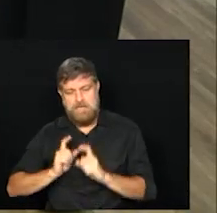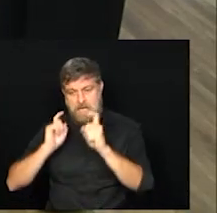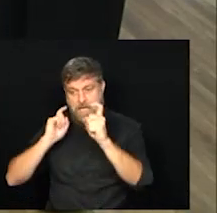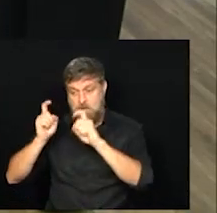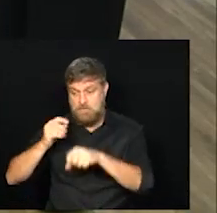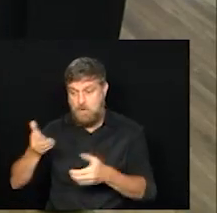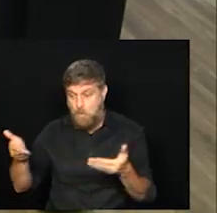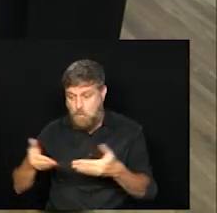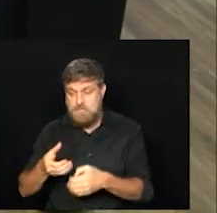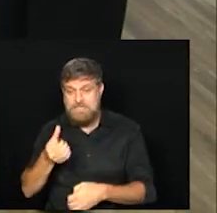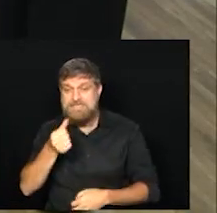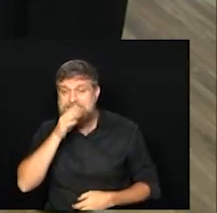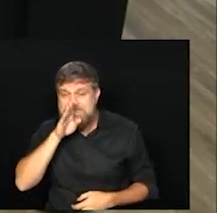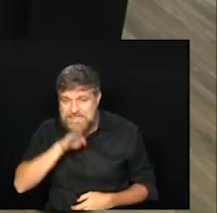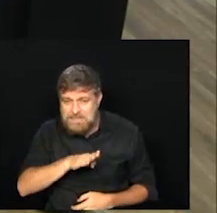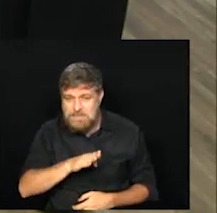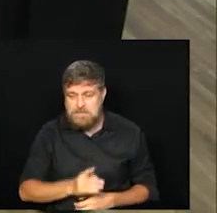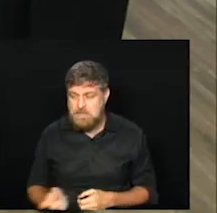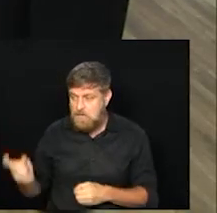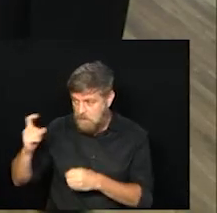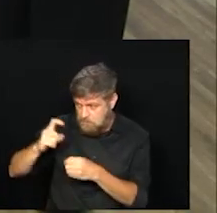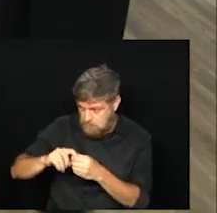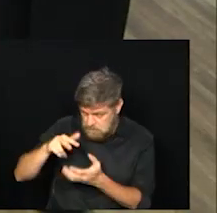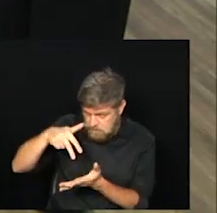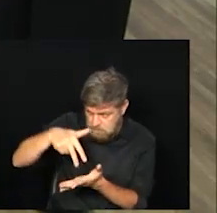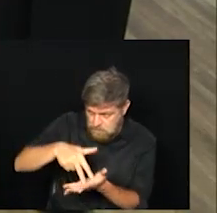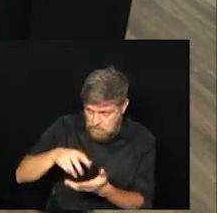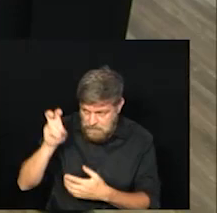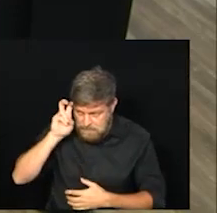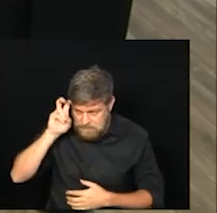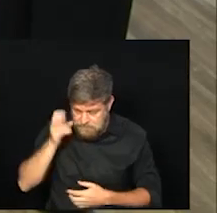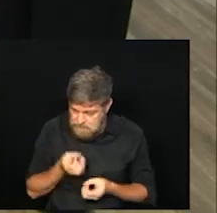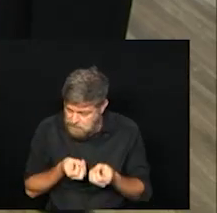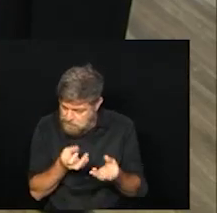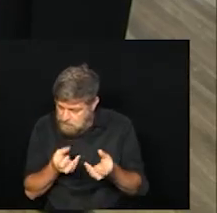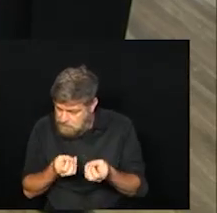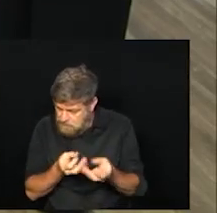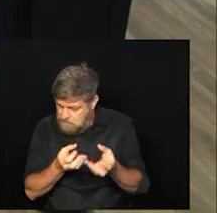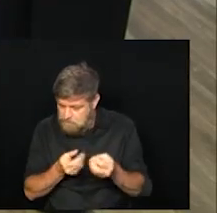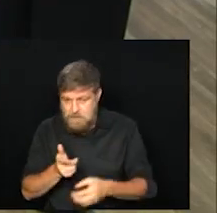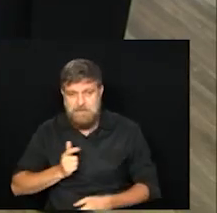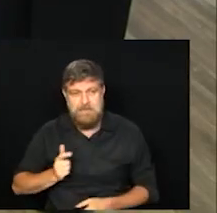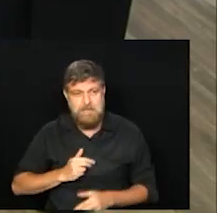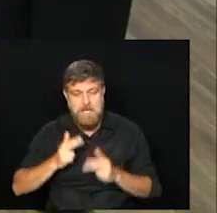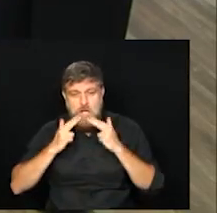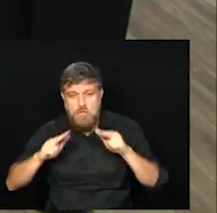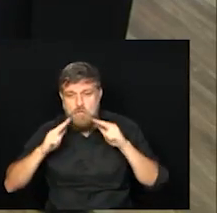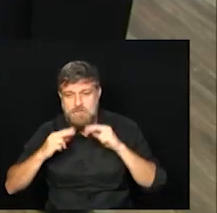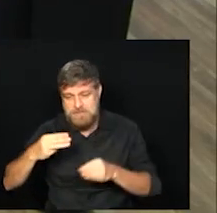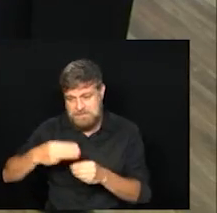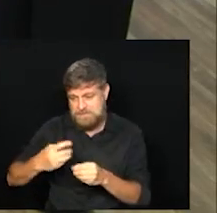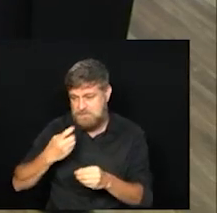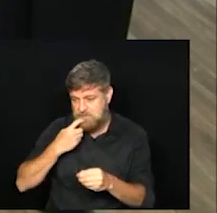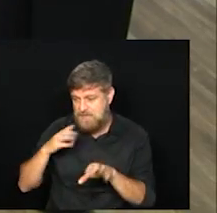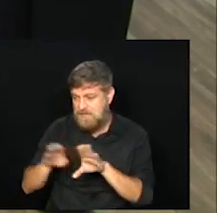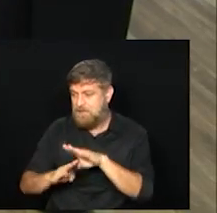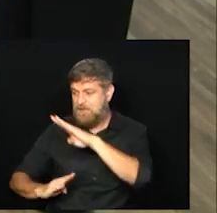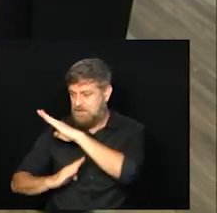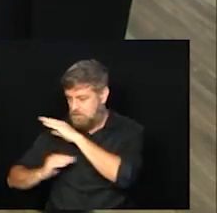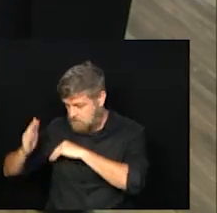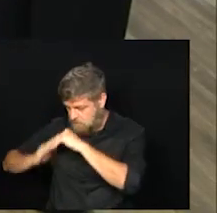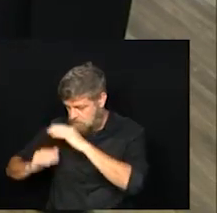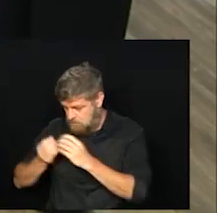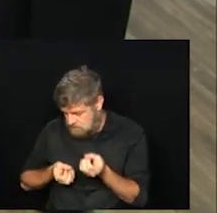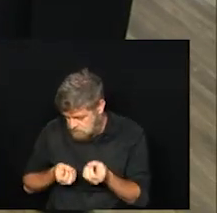das 6 horas da tarde. Volta amanhã, então, na quinta-feira, contando tudo pra gente. Tem as notícias da metrópole e também aqui do